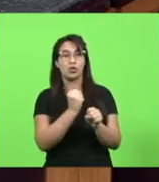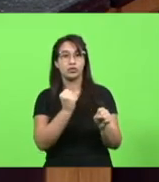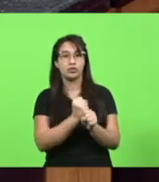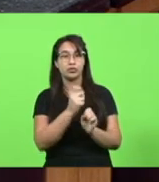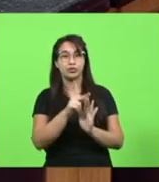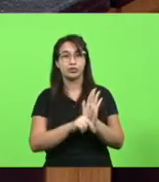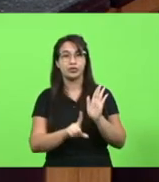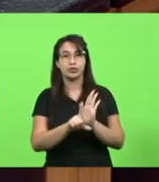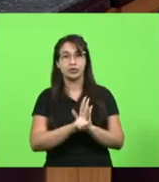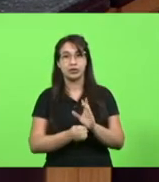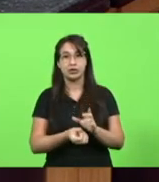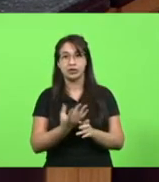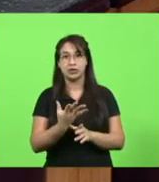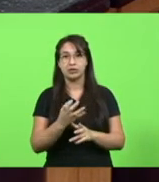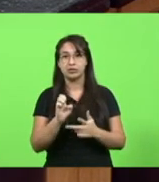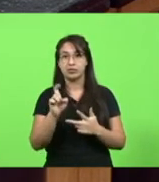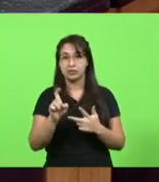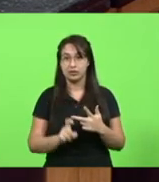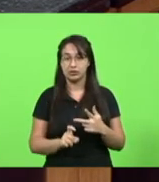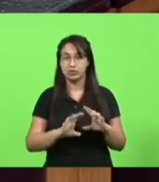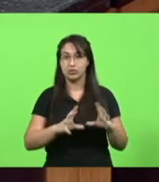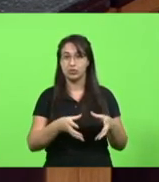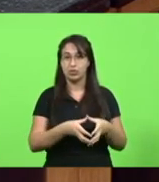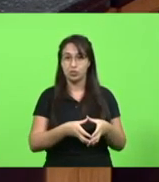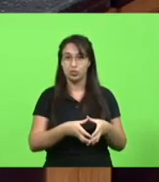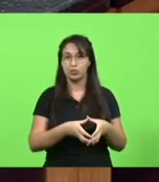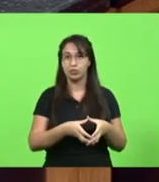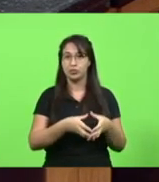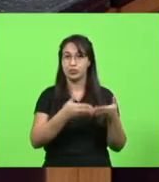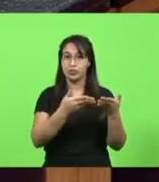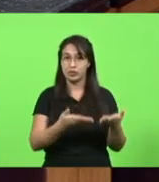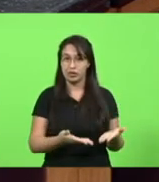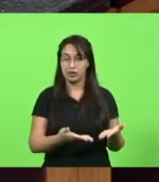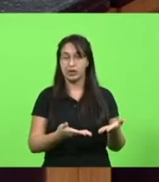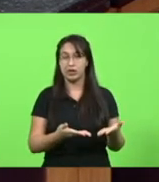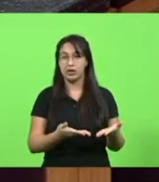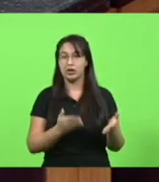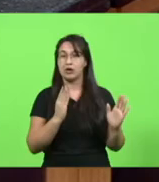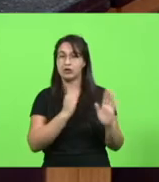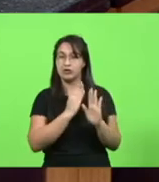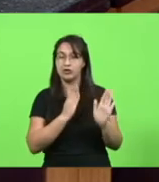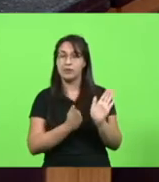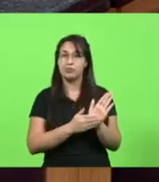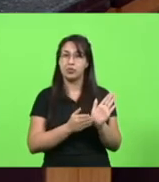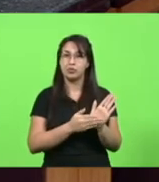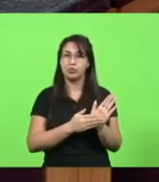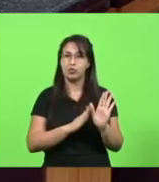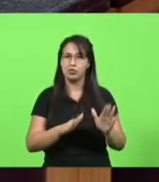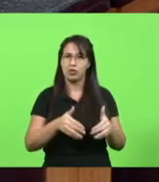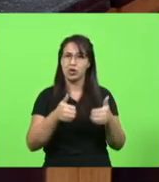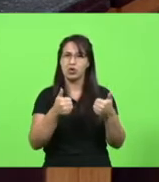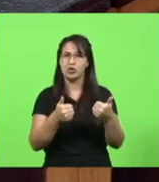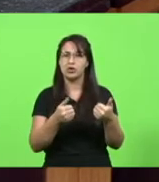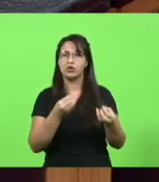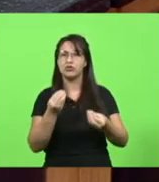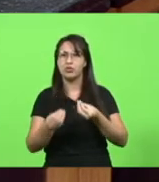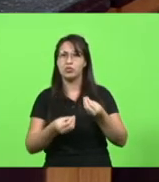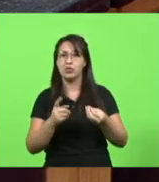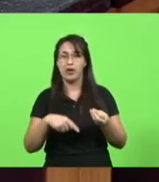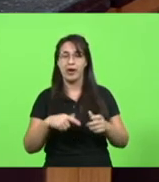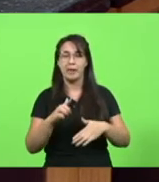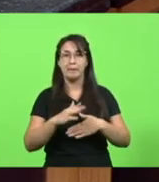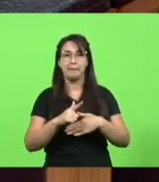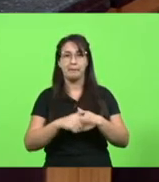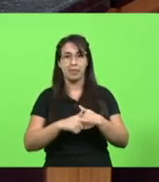do Executivo para o setor do carvão. Nós precisamos analisar, propor eventuais melhorias. Este é o nosso papel,